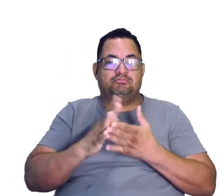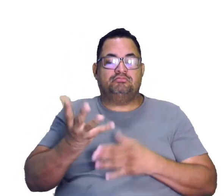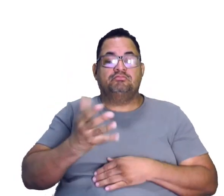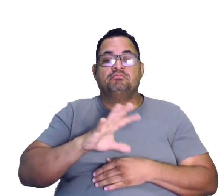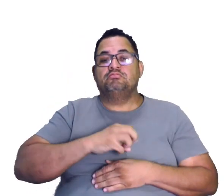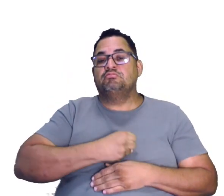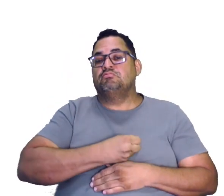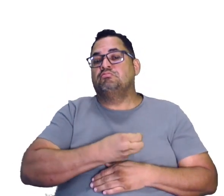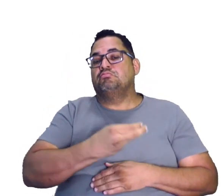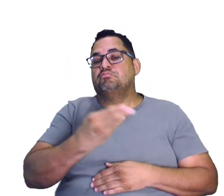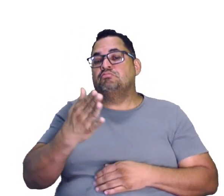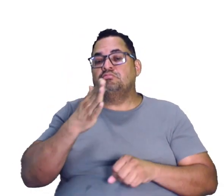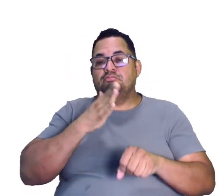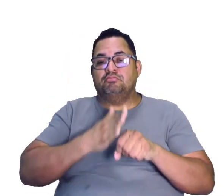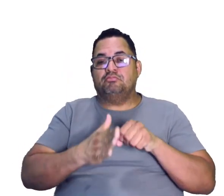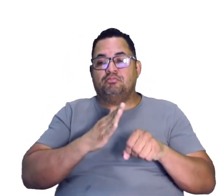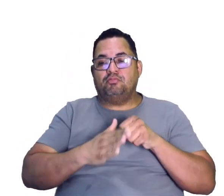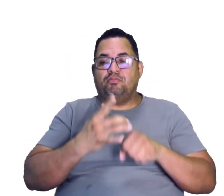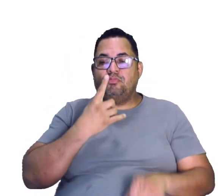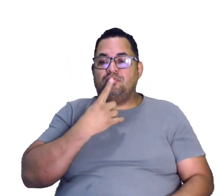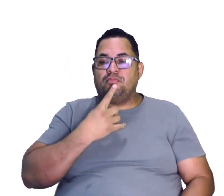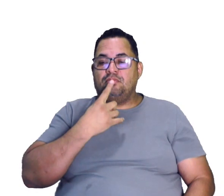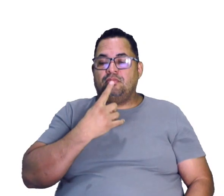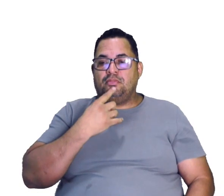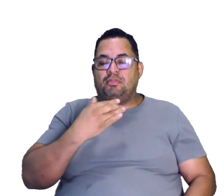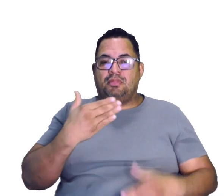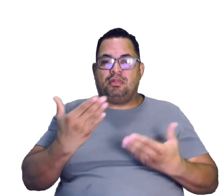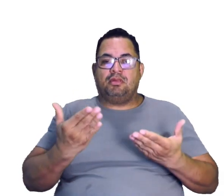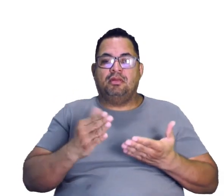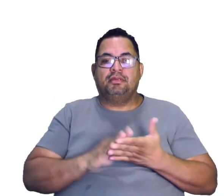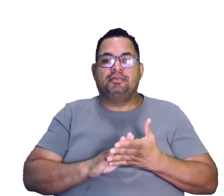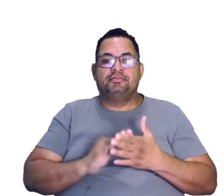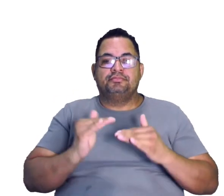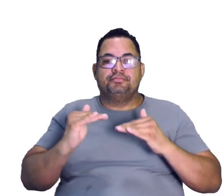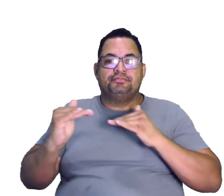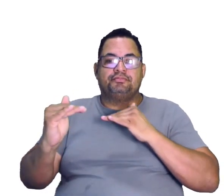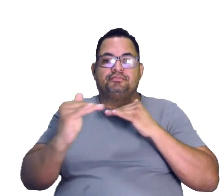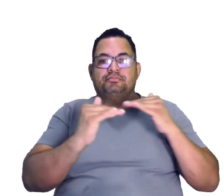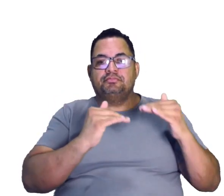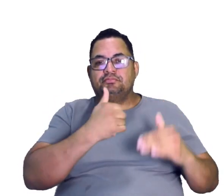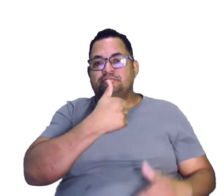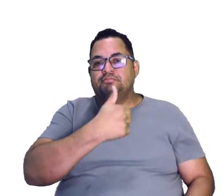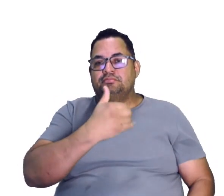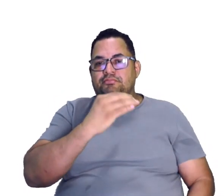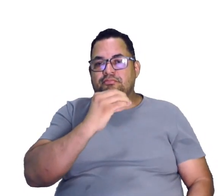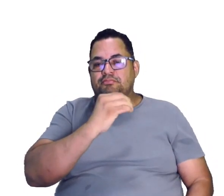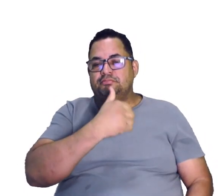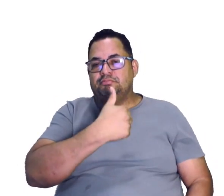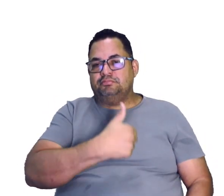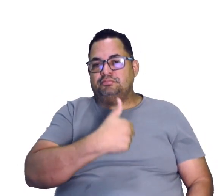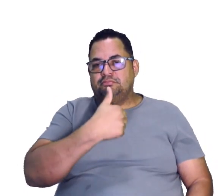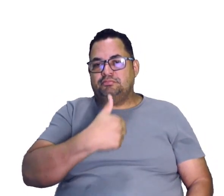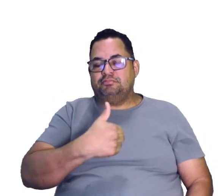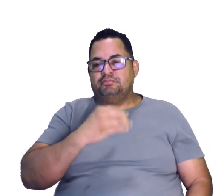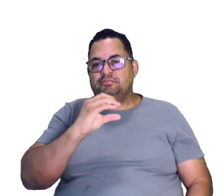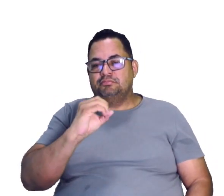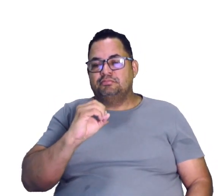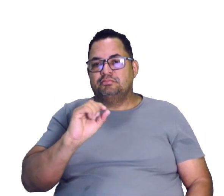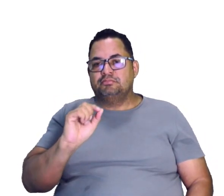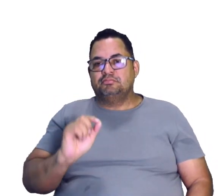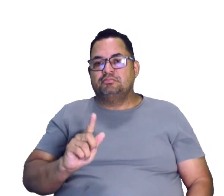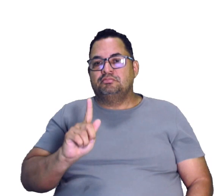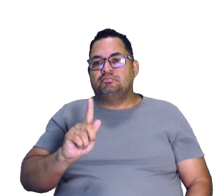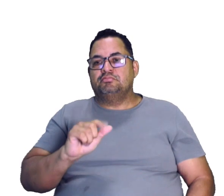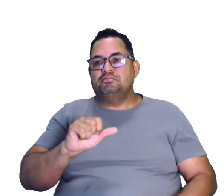de tomates. Então, se é a quantidade de tomate, o teu padrão vai ser o quê? Converter, primeiramente, o quilo